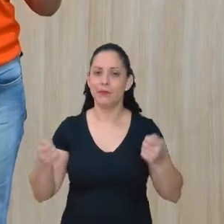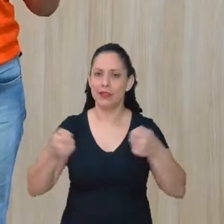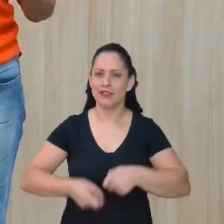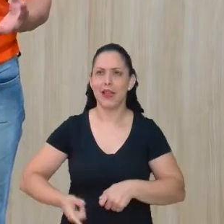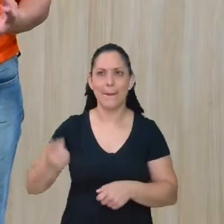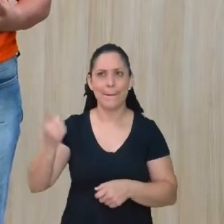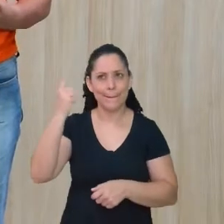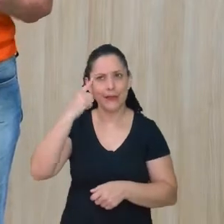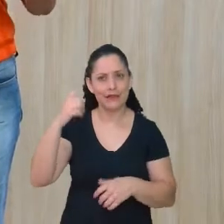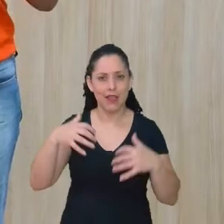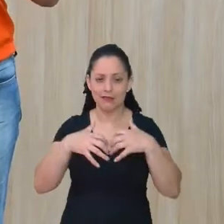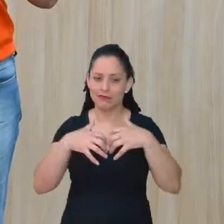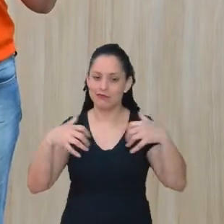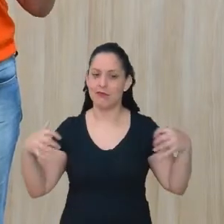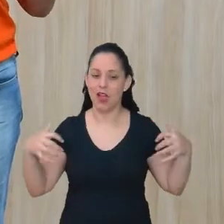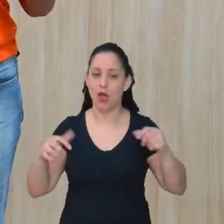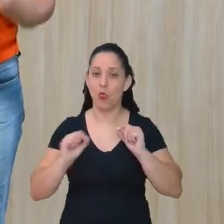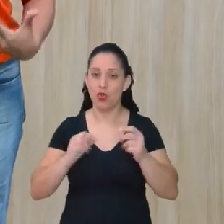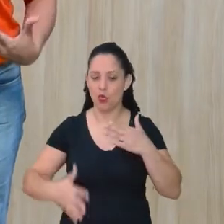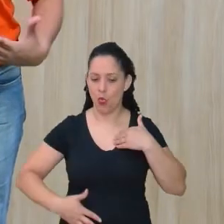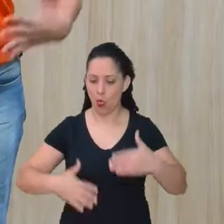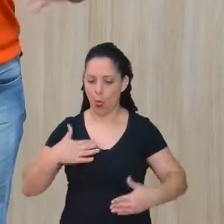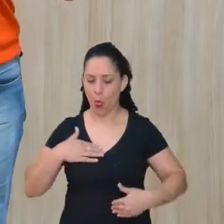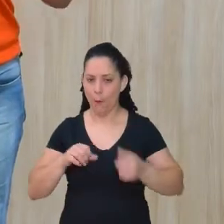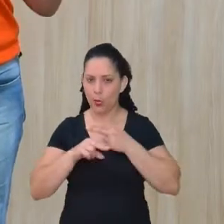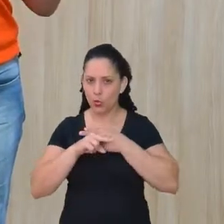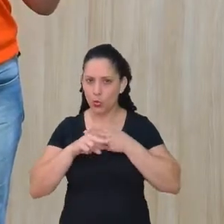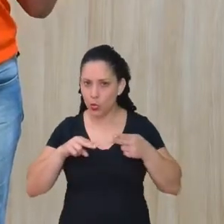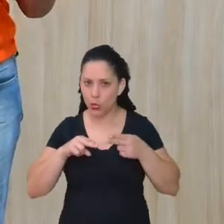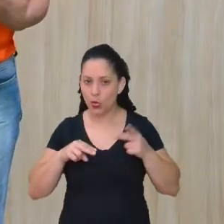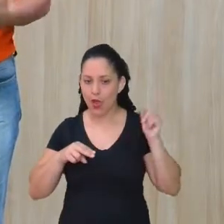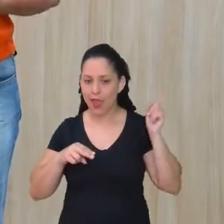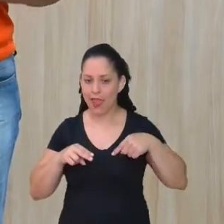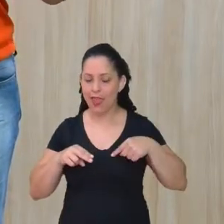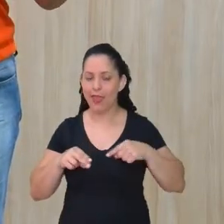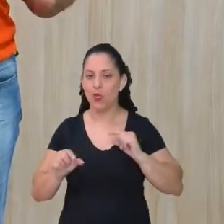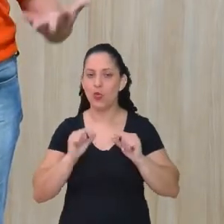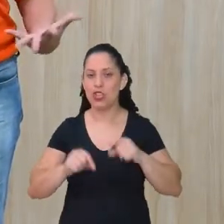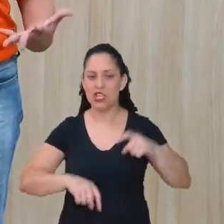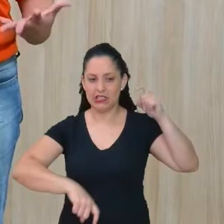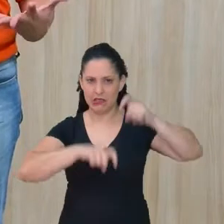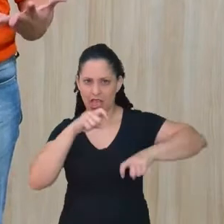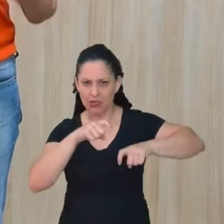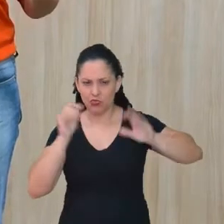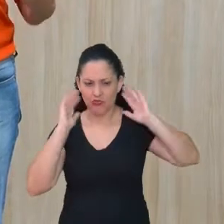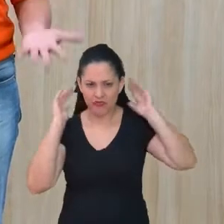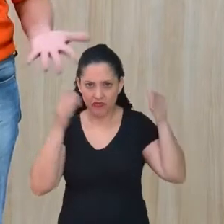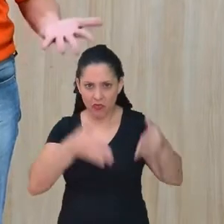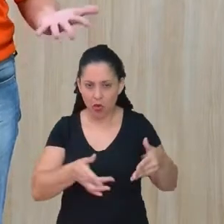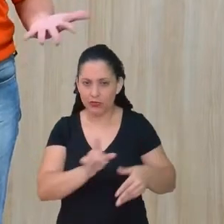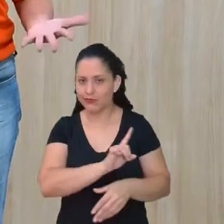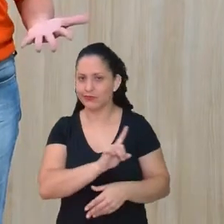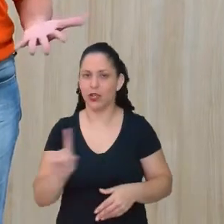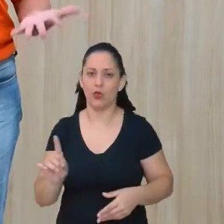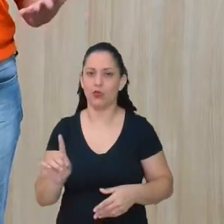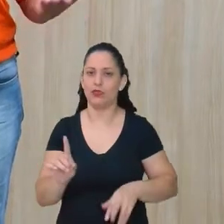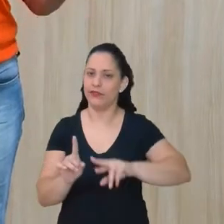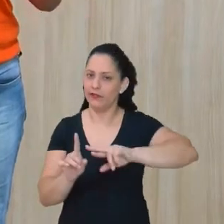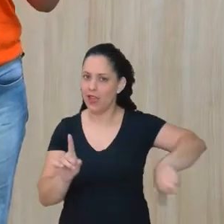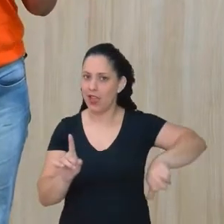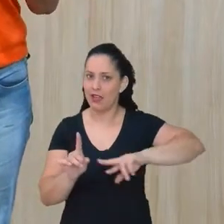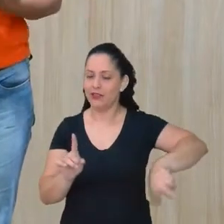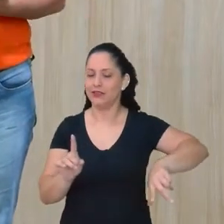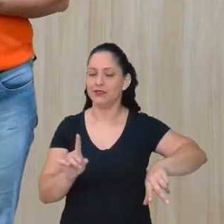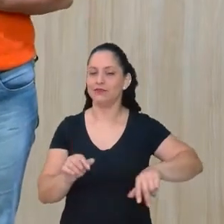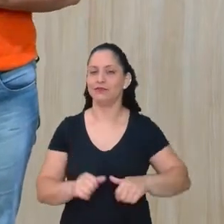essa ideia de que o corpo nu é um corpo sexualizado. Não. Não é